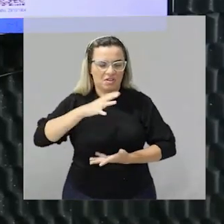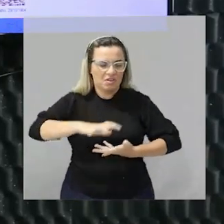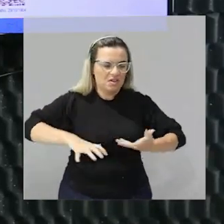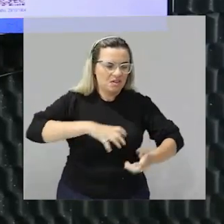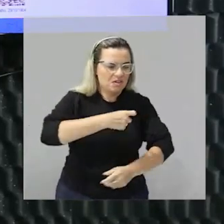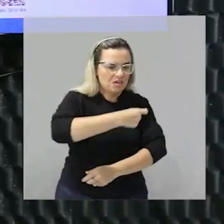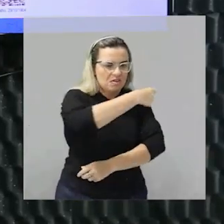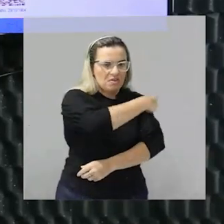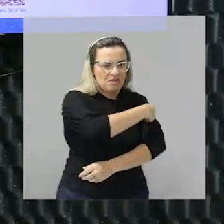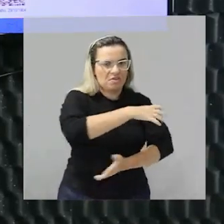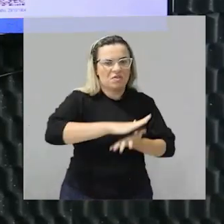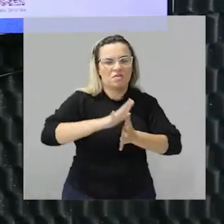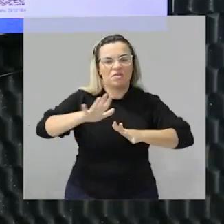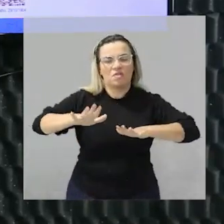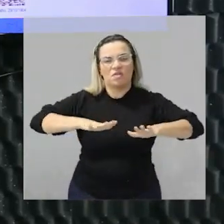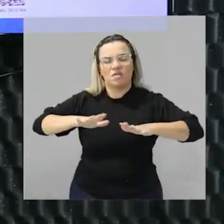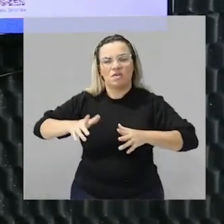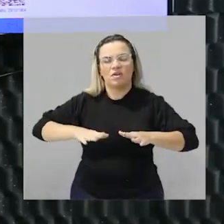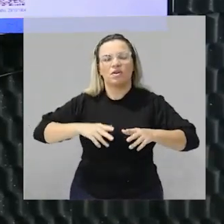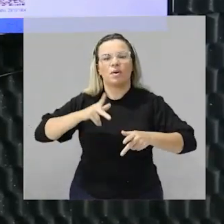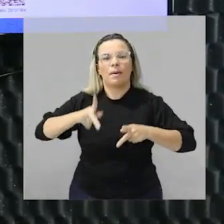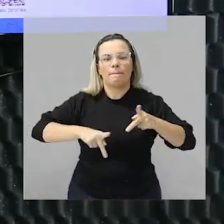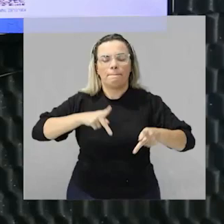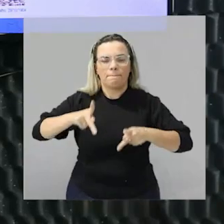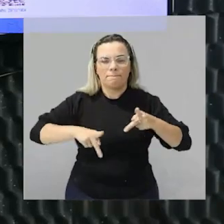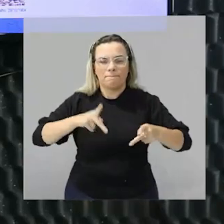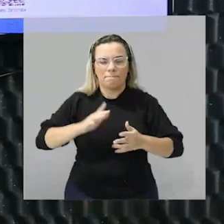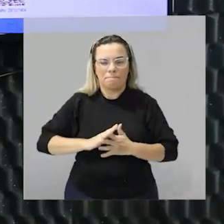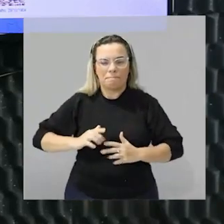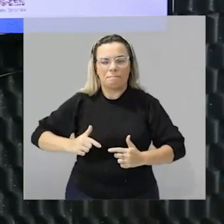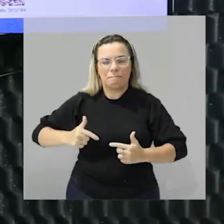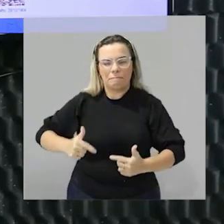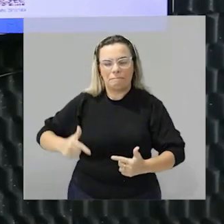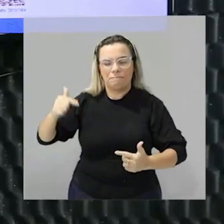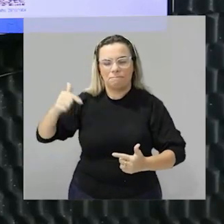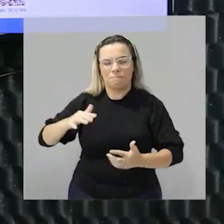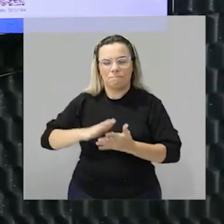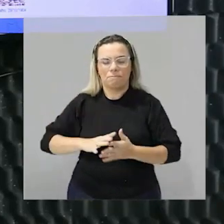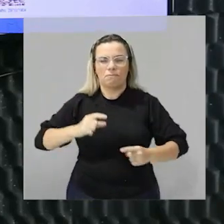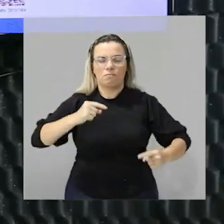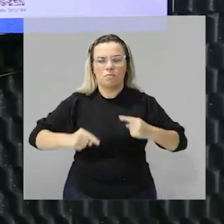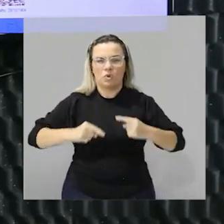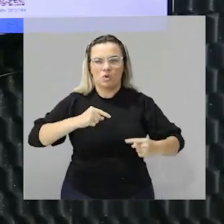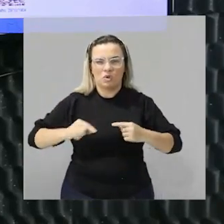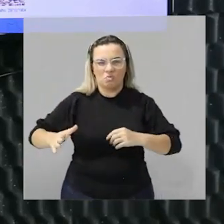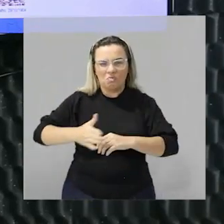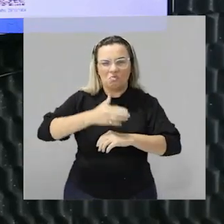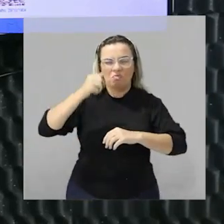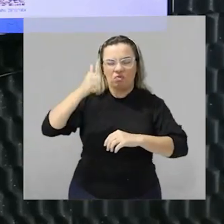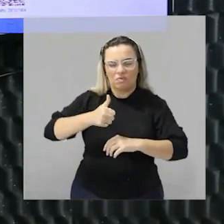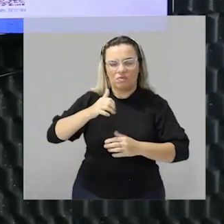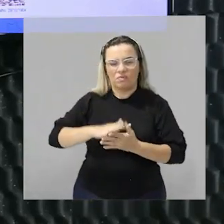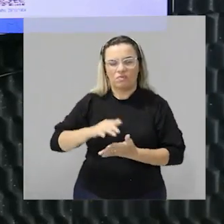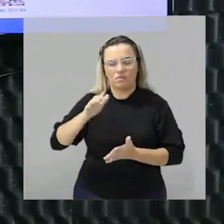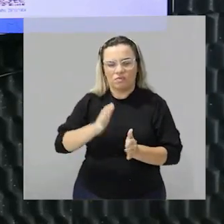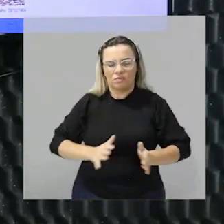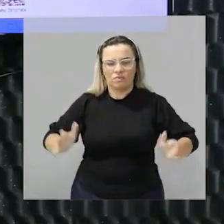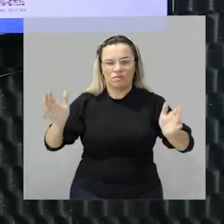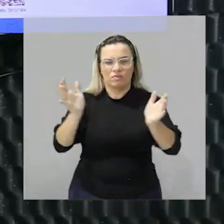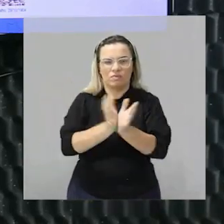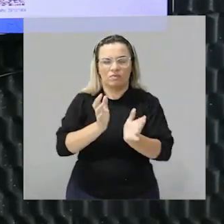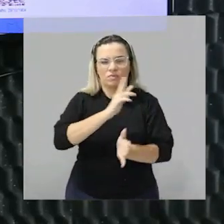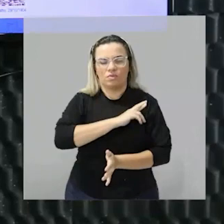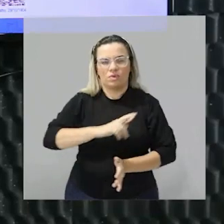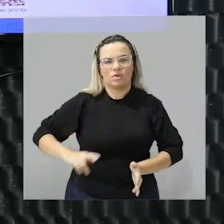movimento popular, mas houve uma tentativa de aproveitamento político por parte desses setores dos